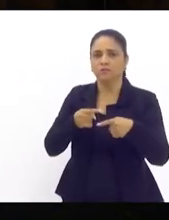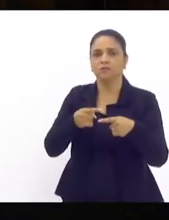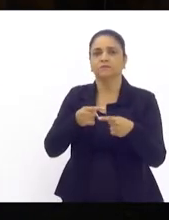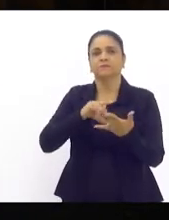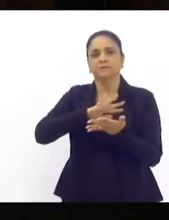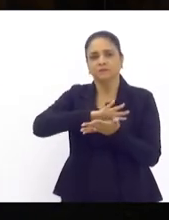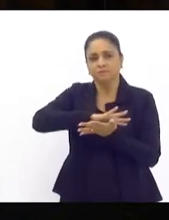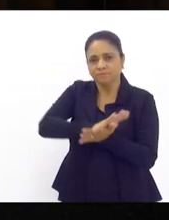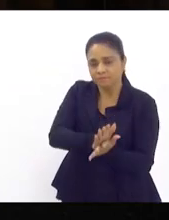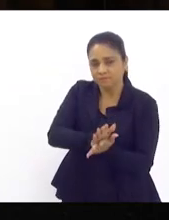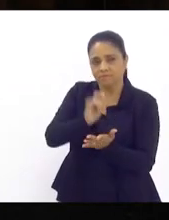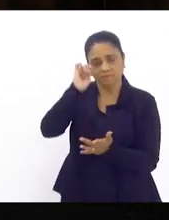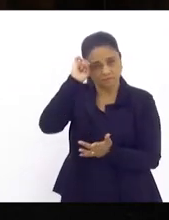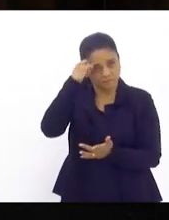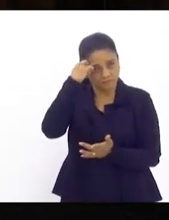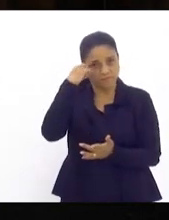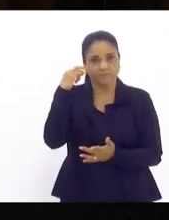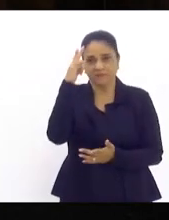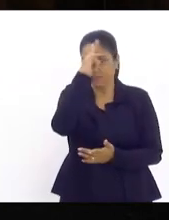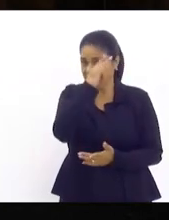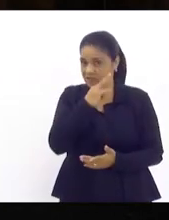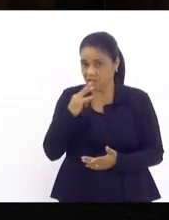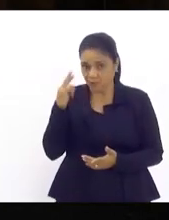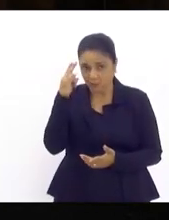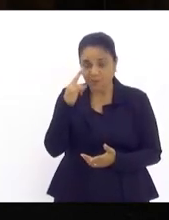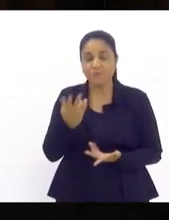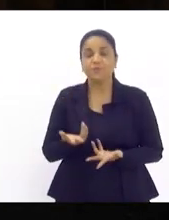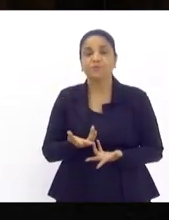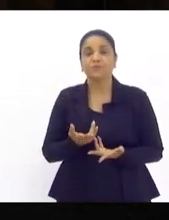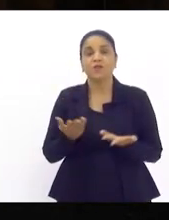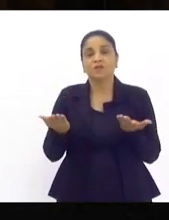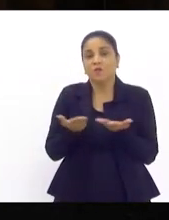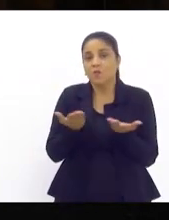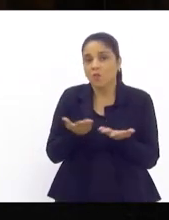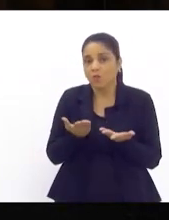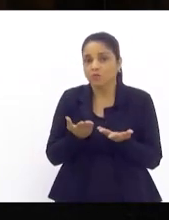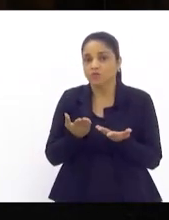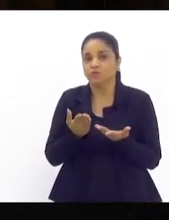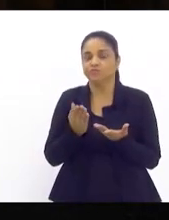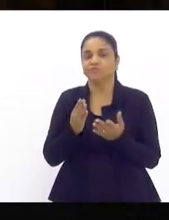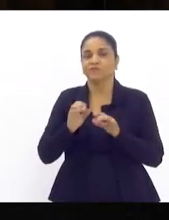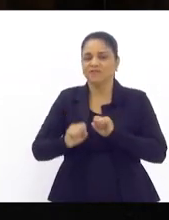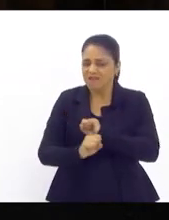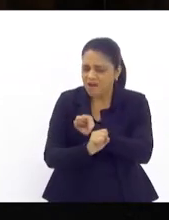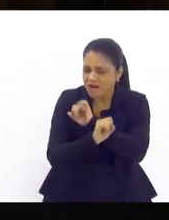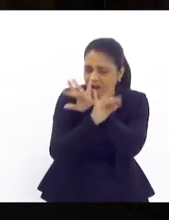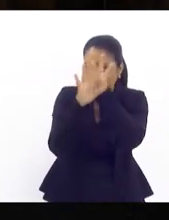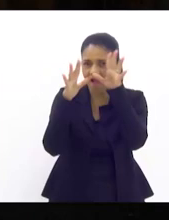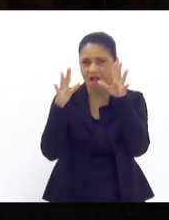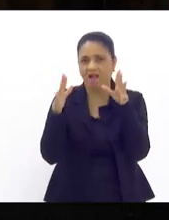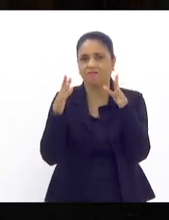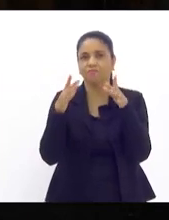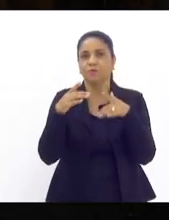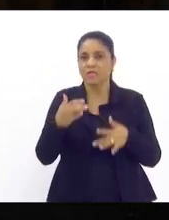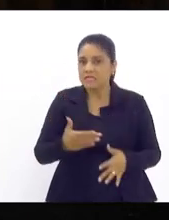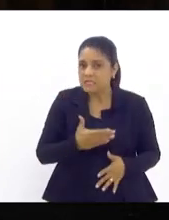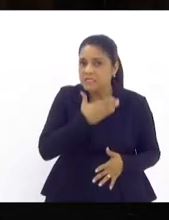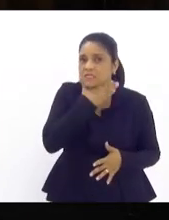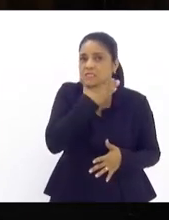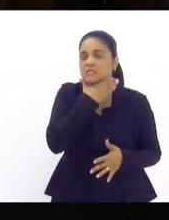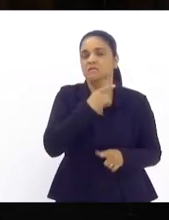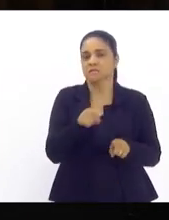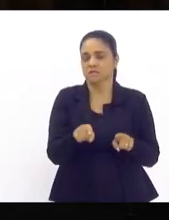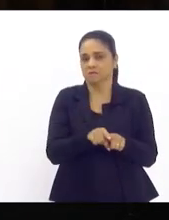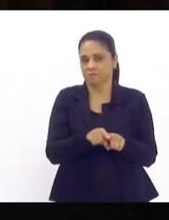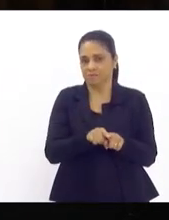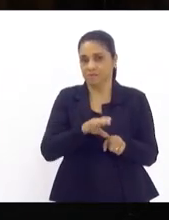Então, hoje, nós temos que colocar bem claro que o racismo é crime, que nós